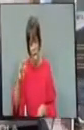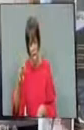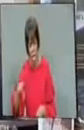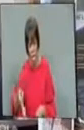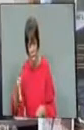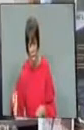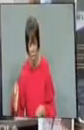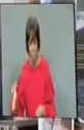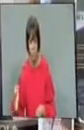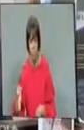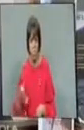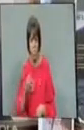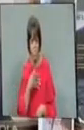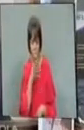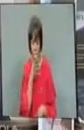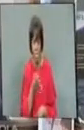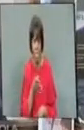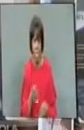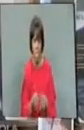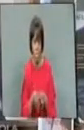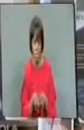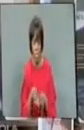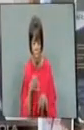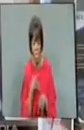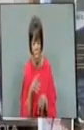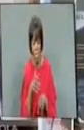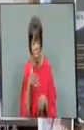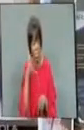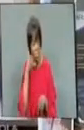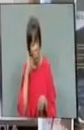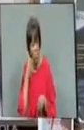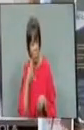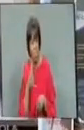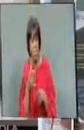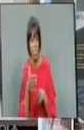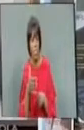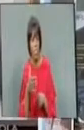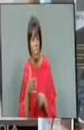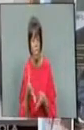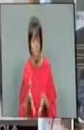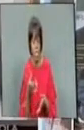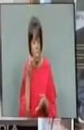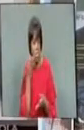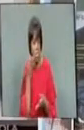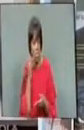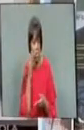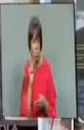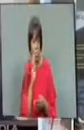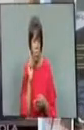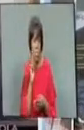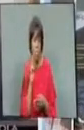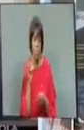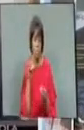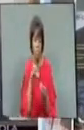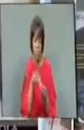do nosso país. No Angola Spotlight Day, que é dia 10 de setembro, todos os holofotes vão virar-se para o nosso